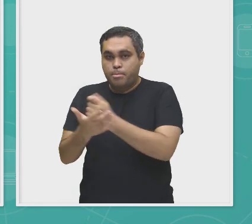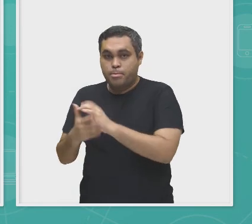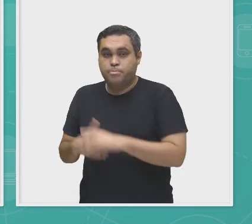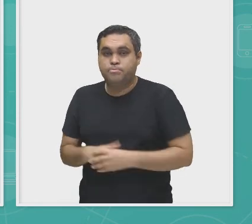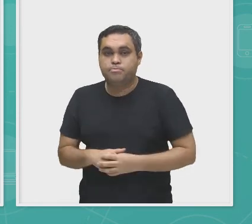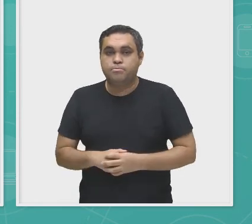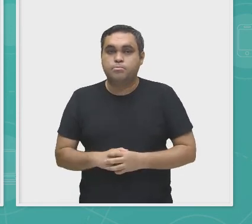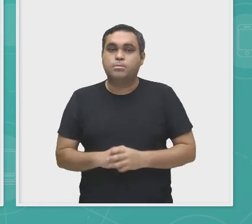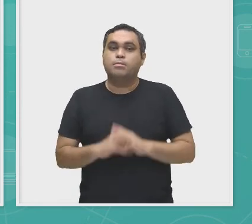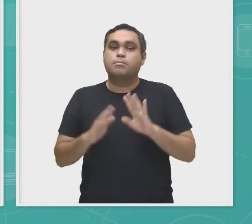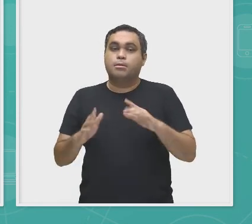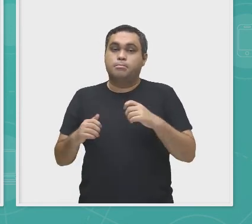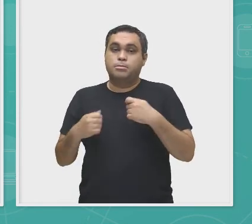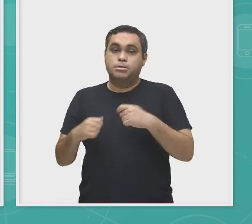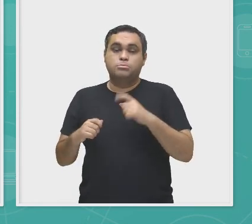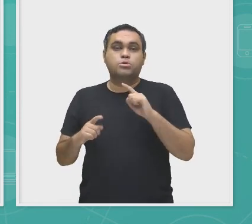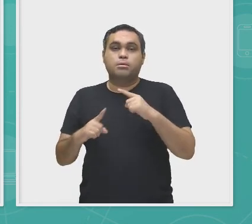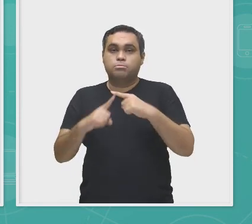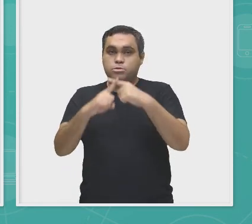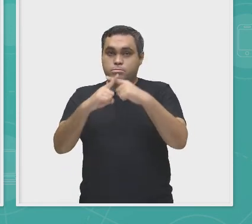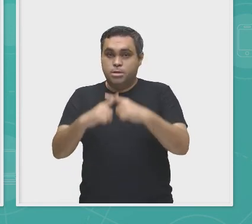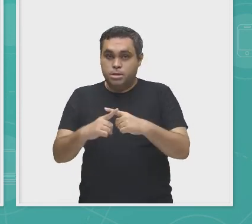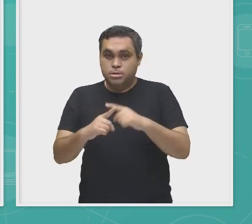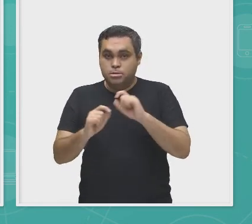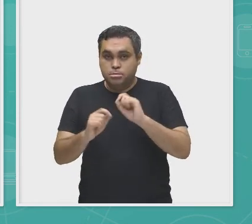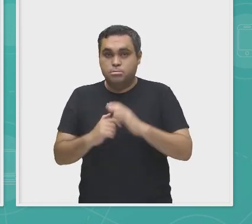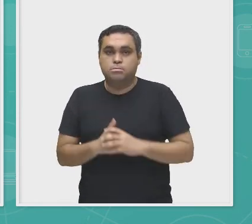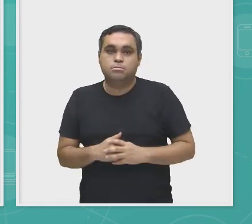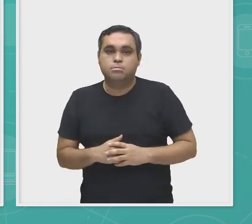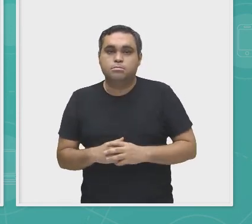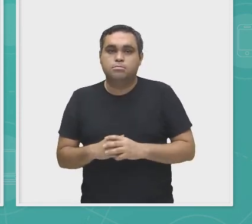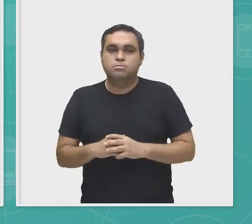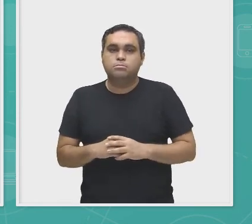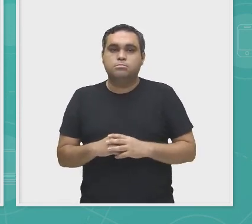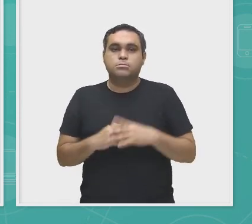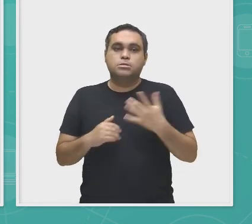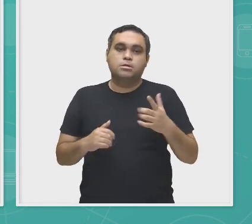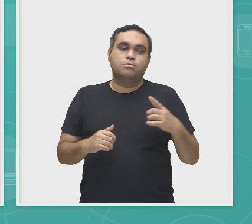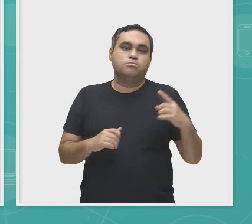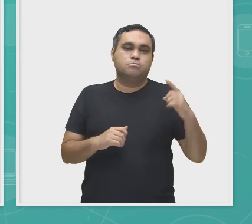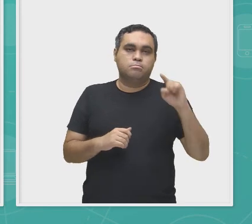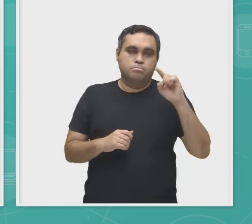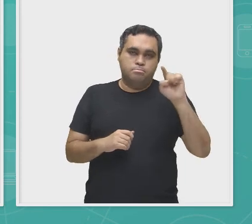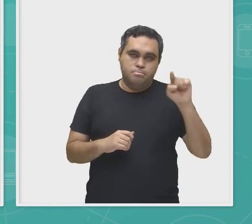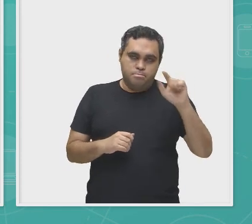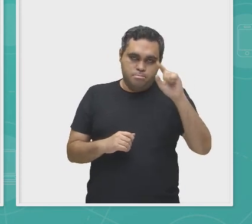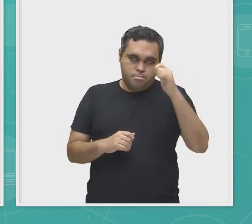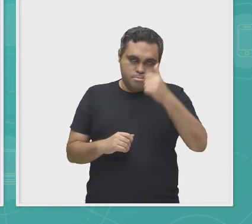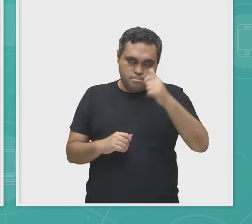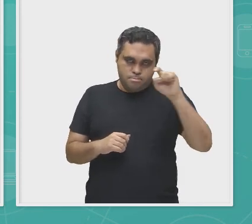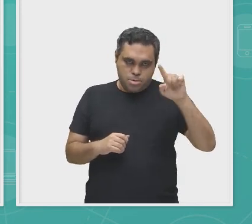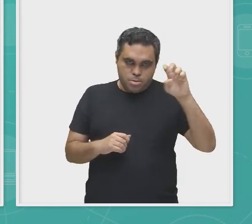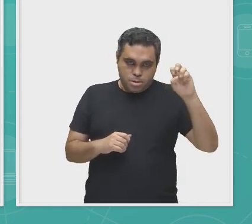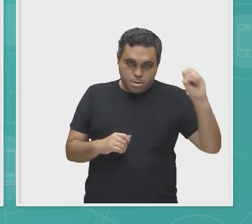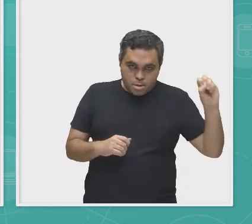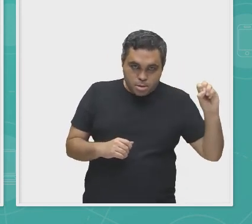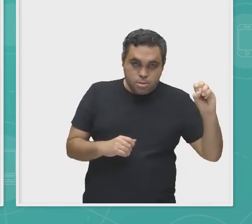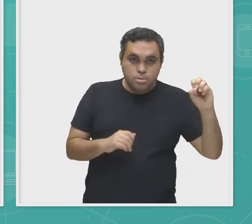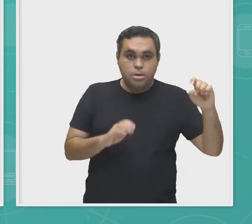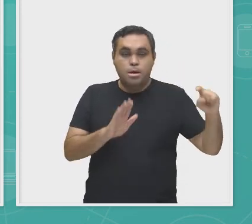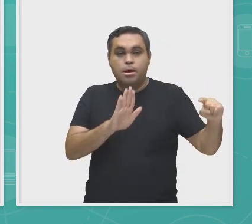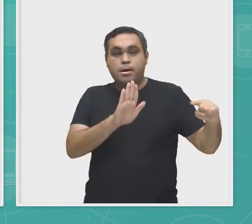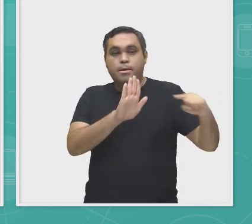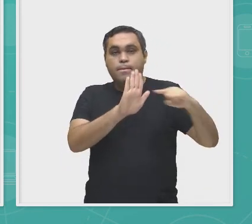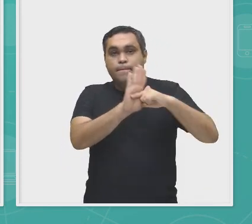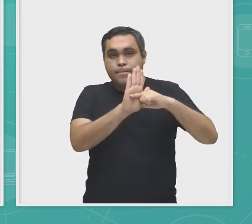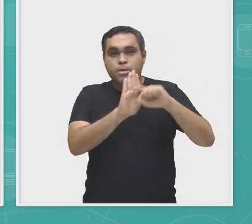resolvemos o que? A multiplicação. Aí o saldo vai ser igual a 1.500 menos, repetir aqui o 700,